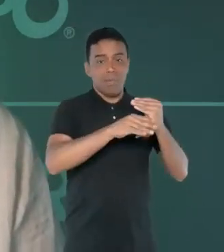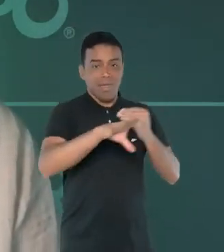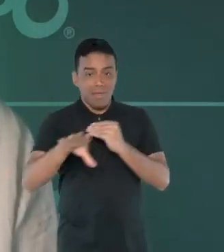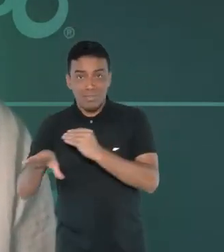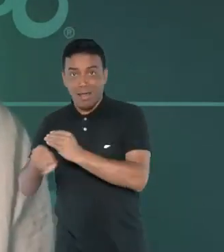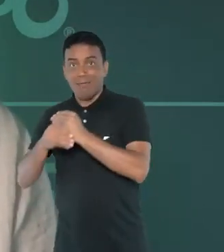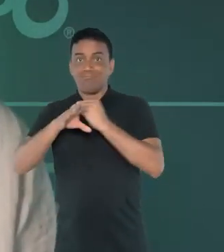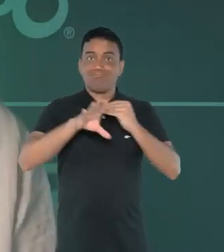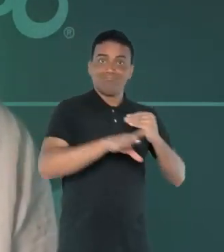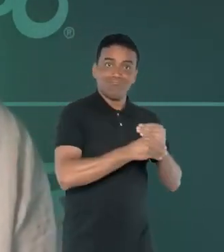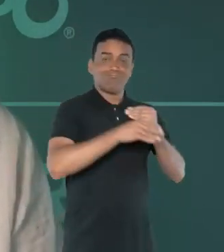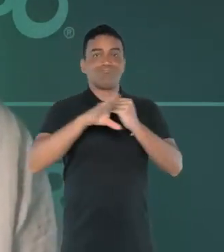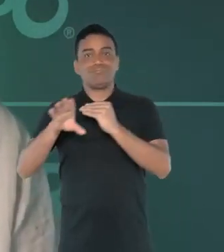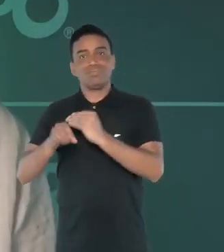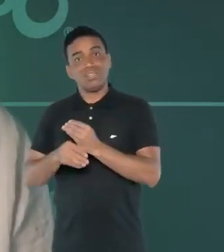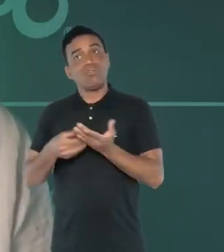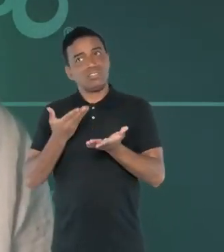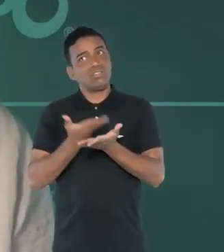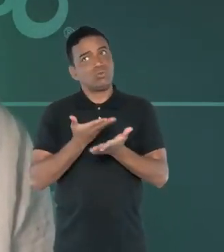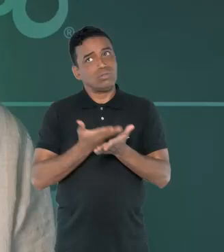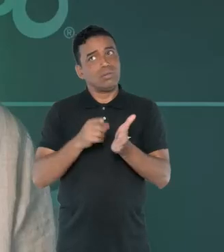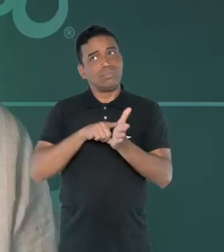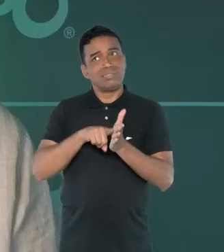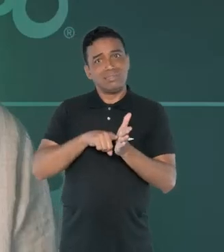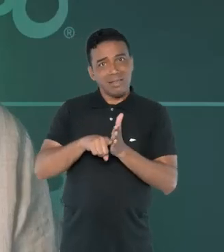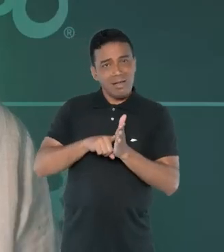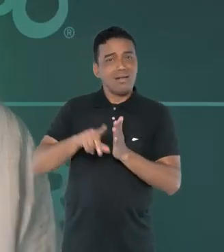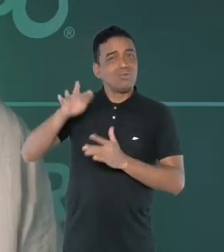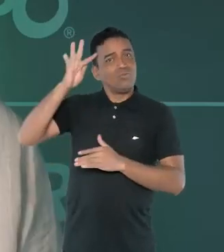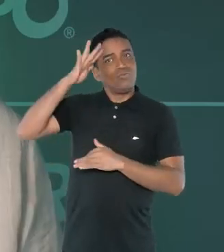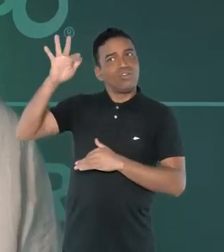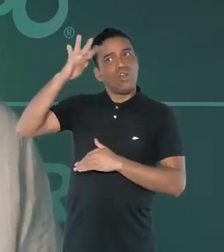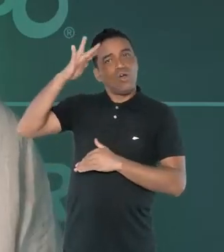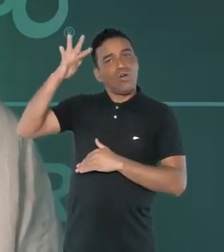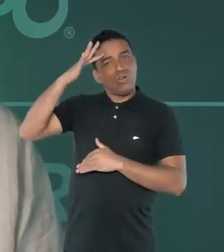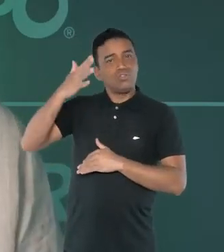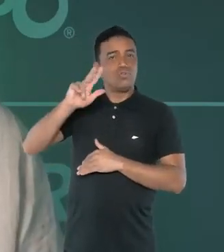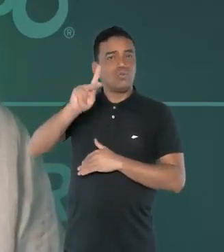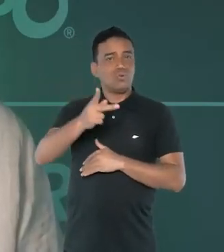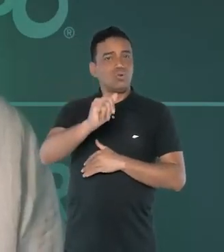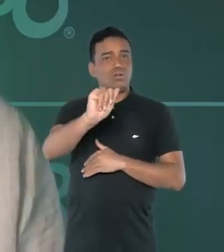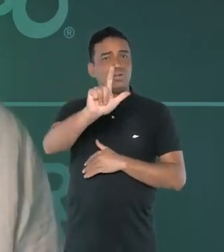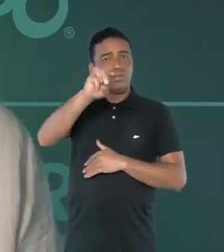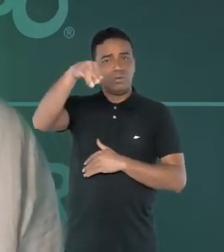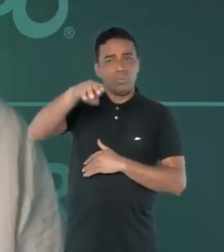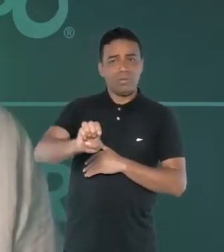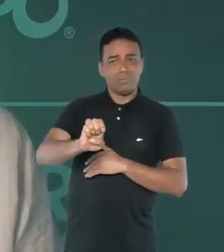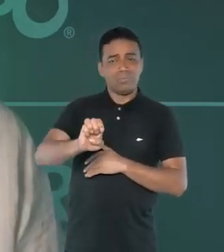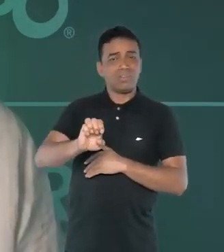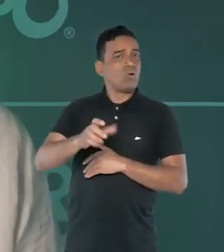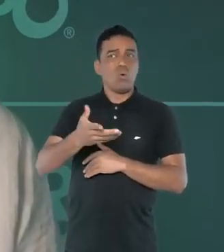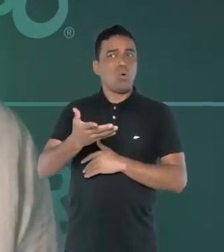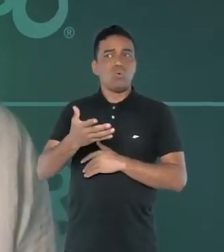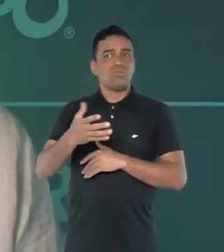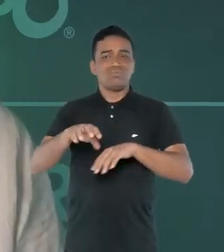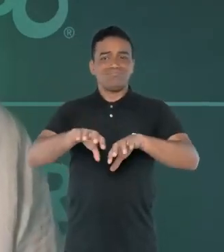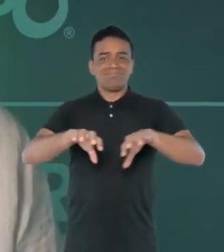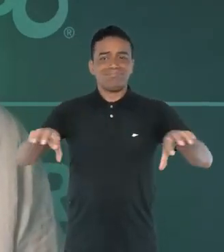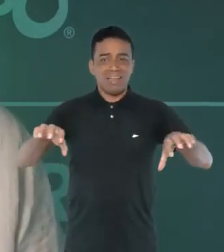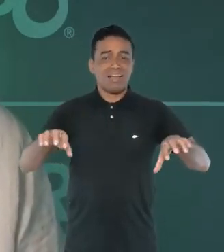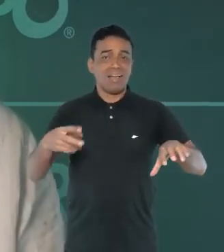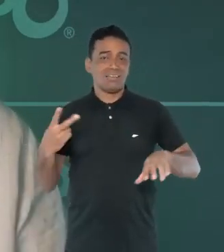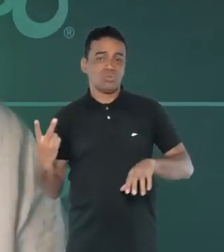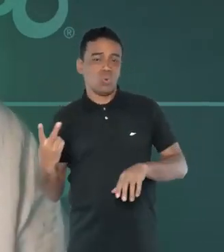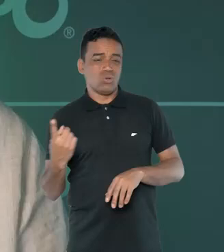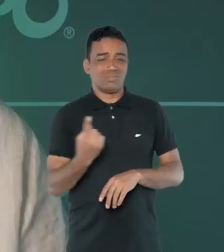né, estudando a obra do David Hume, assim, como é que a gente se divide entre as duas ali? Como é